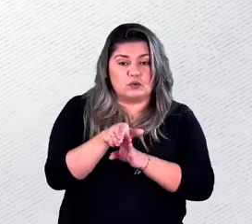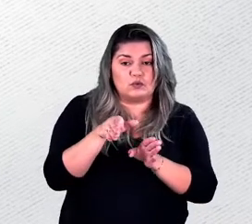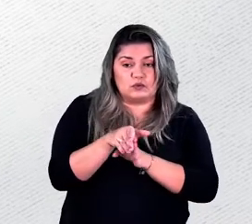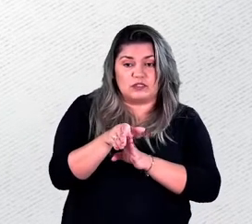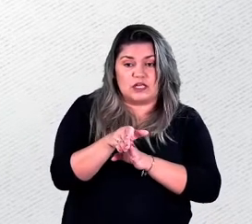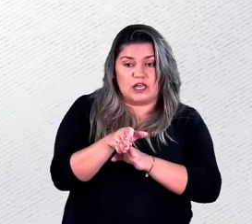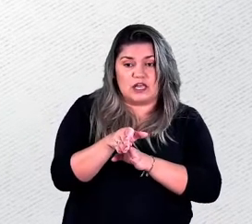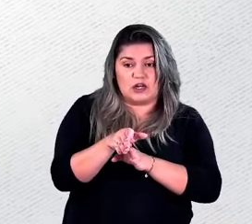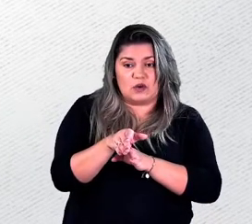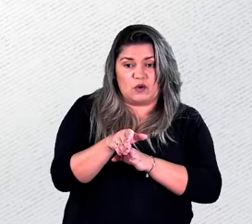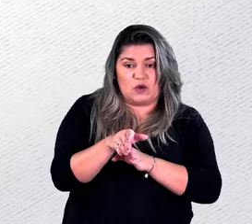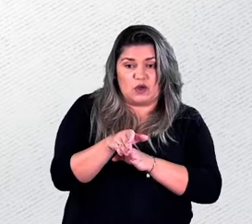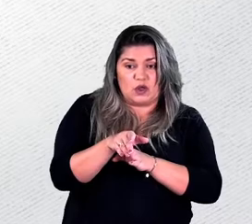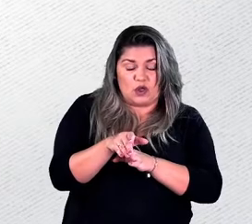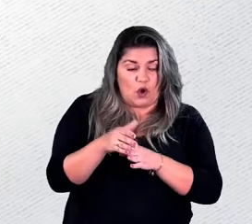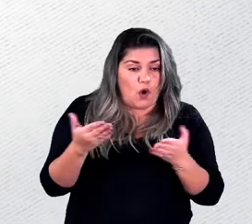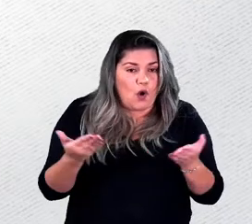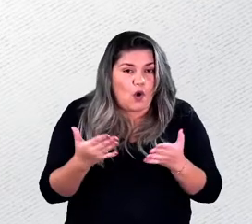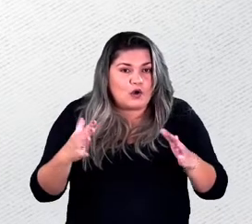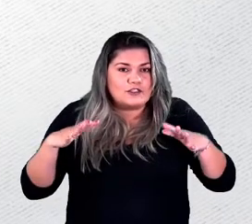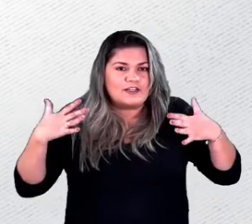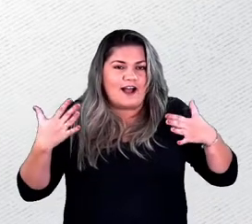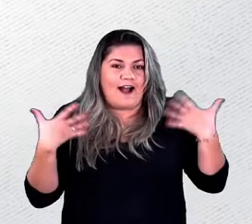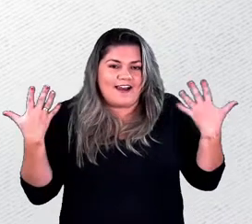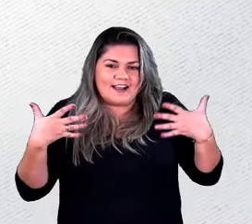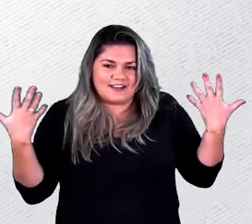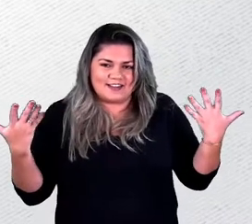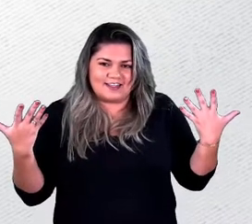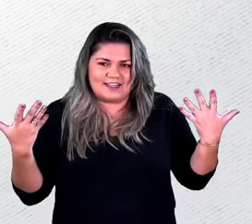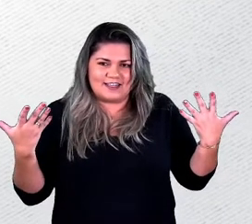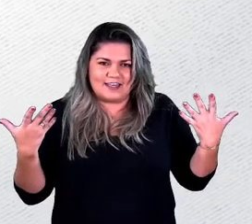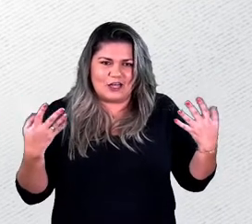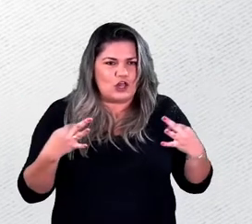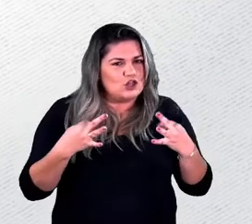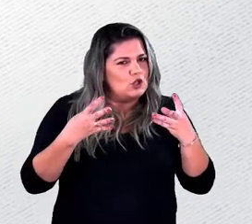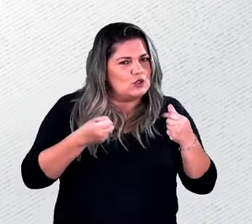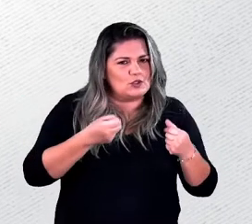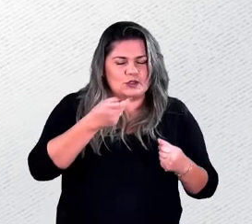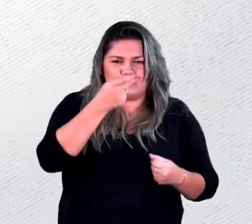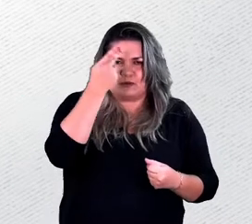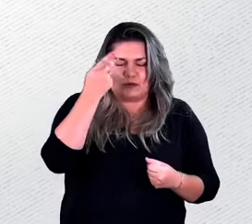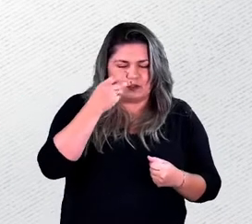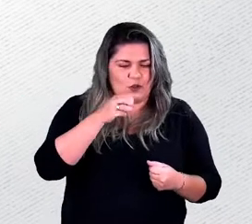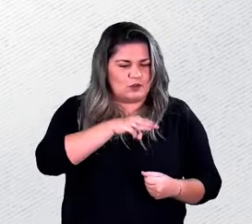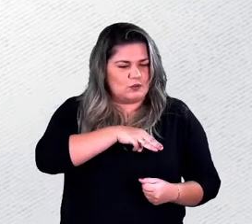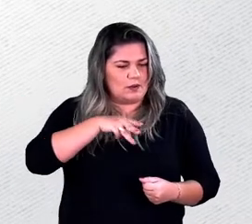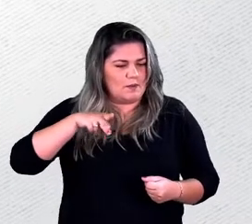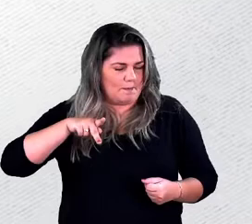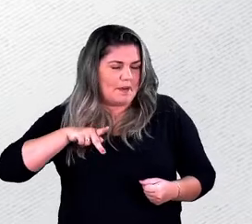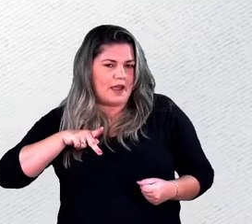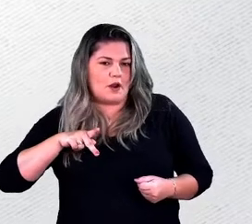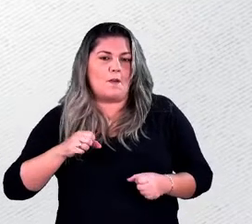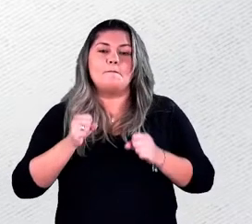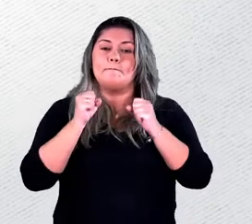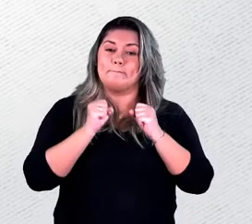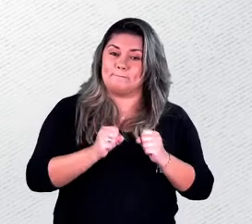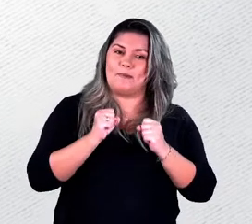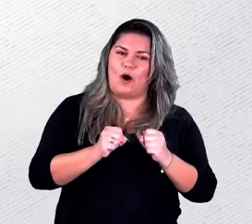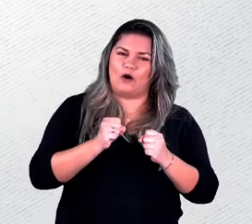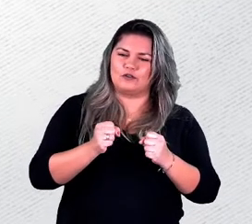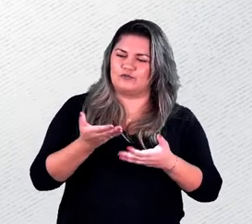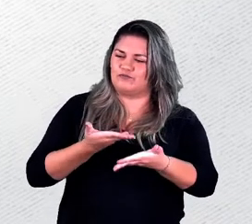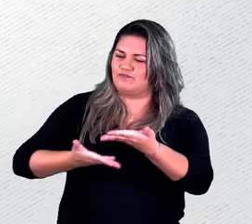alegria aqueles do Ministério Público que podem Compartilhar esse desespero